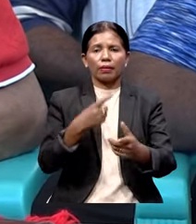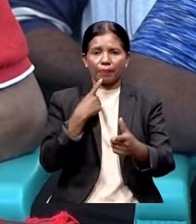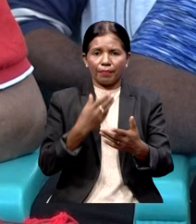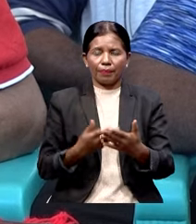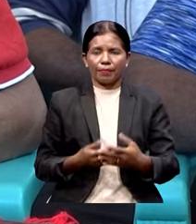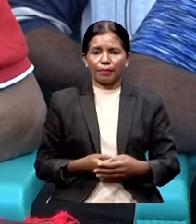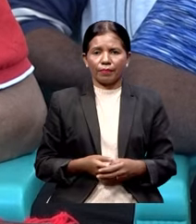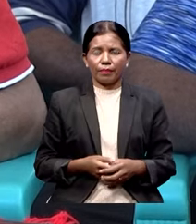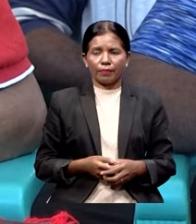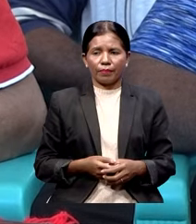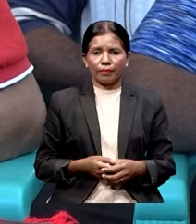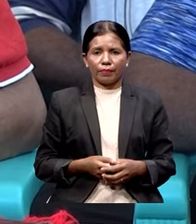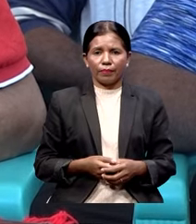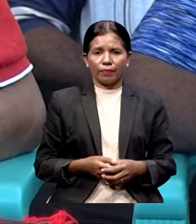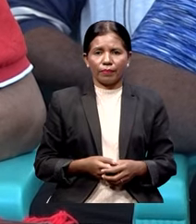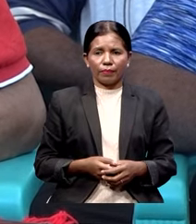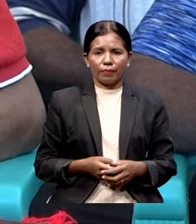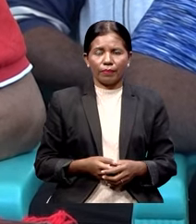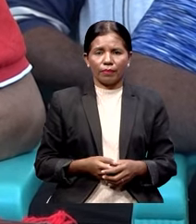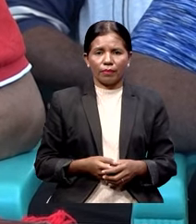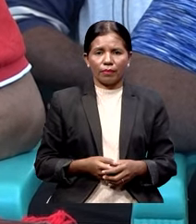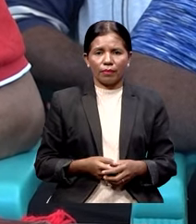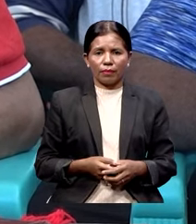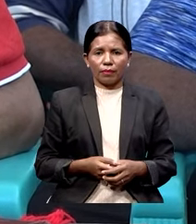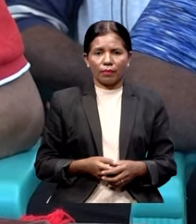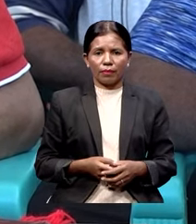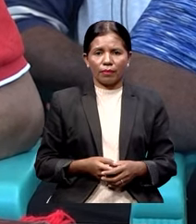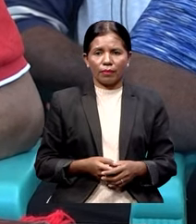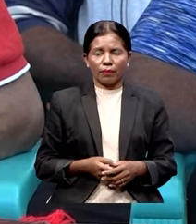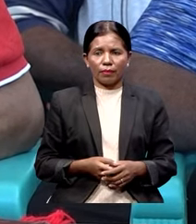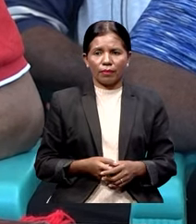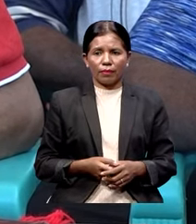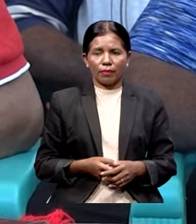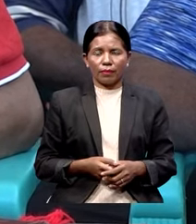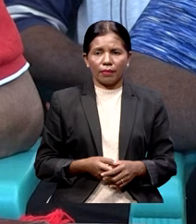no aitomat, no aitoncat, baku